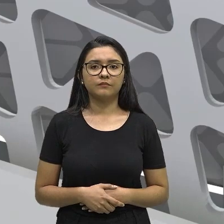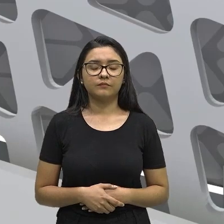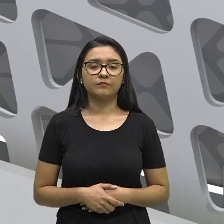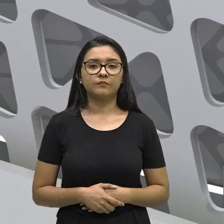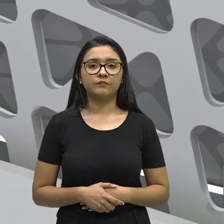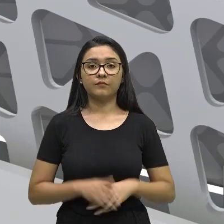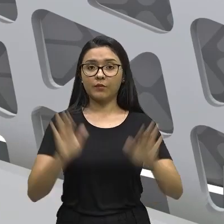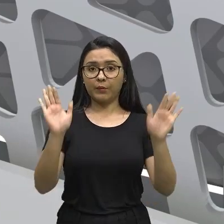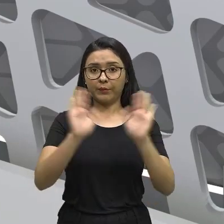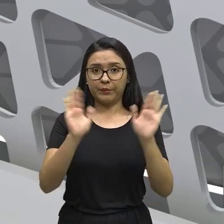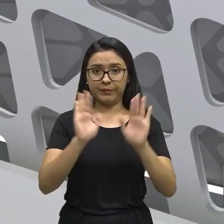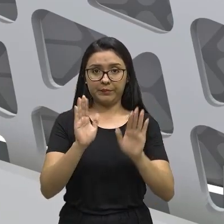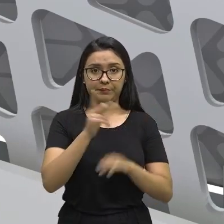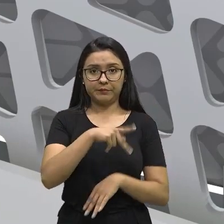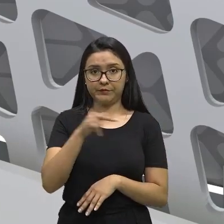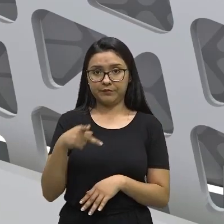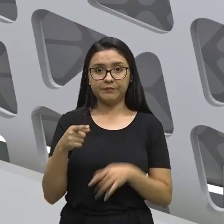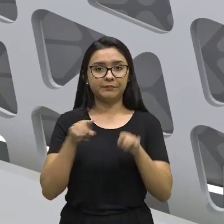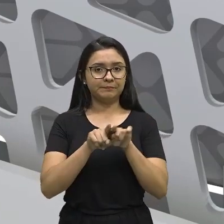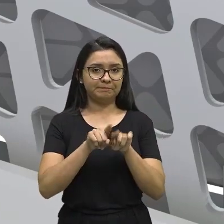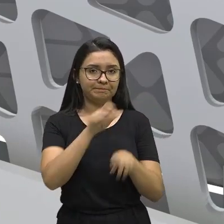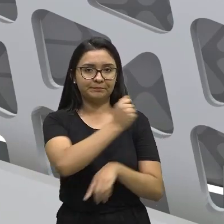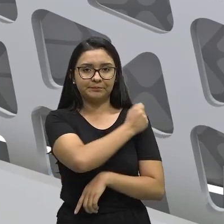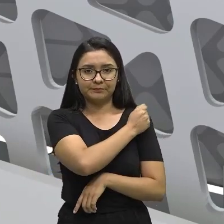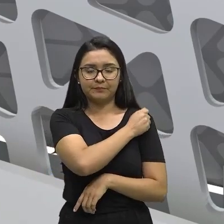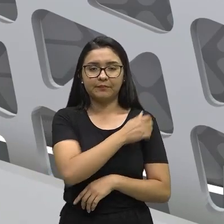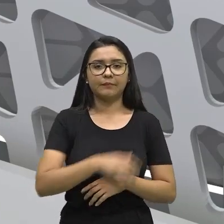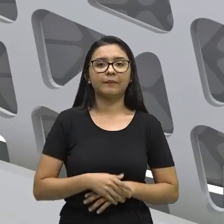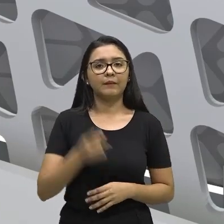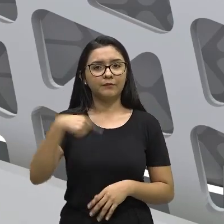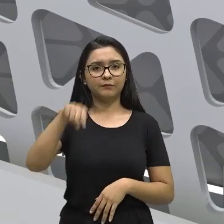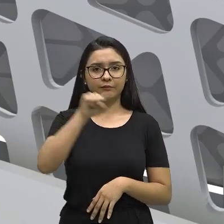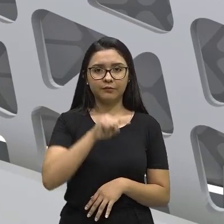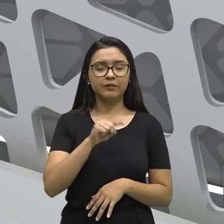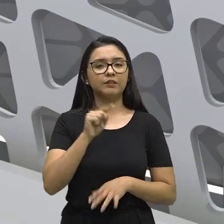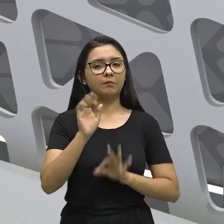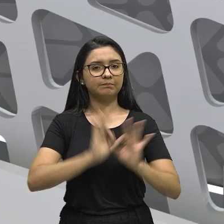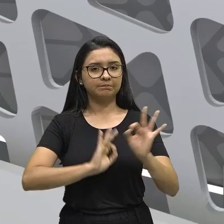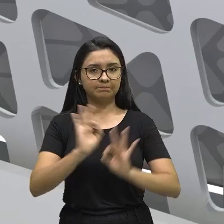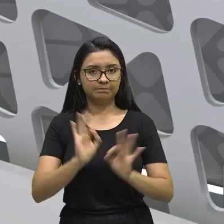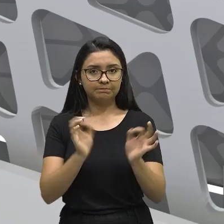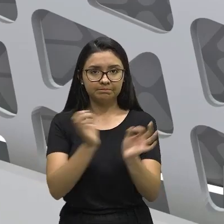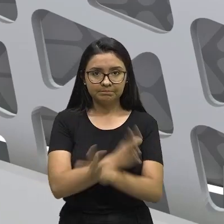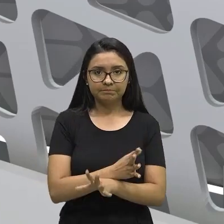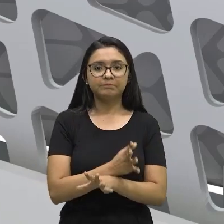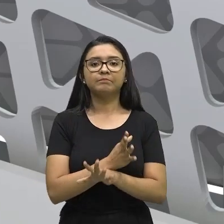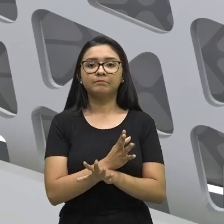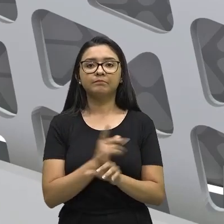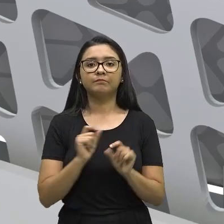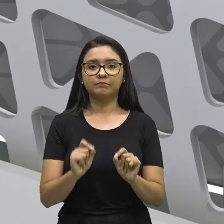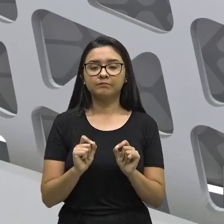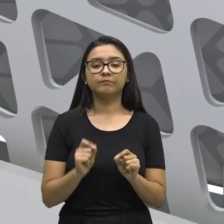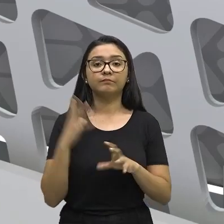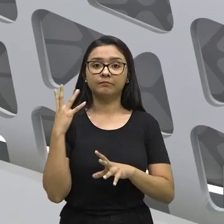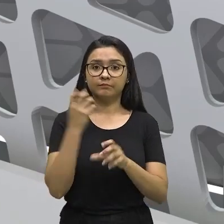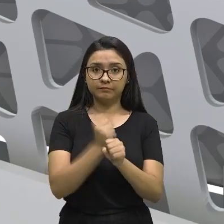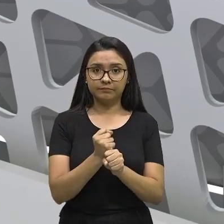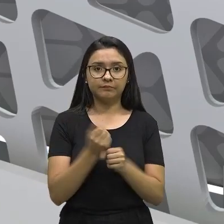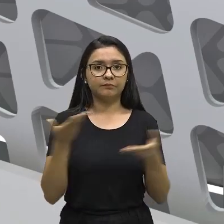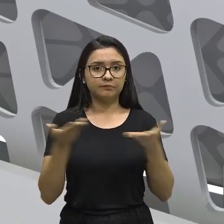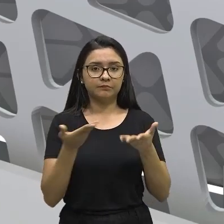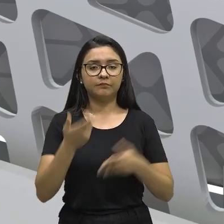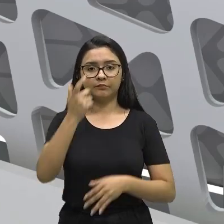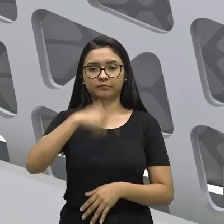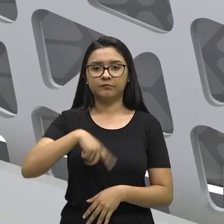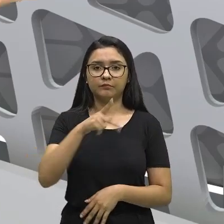Olá, professores e estudantes, vocês aí que estão preparados, para a nossa revisão de hoje. Então, eu sou